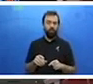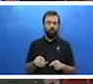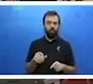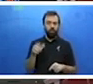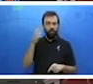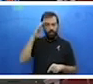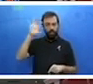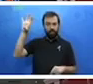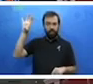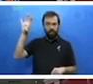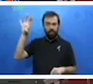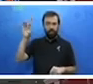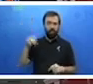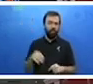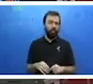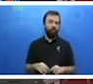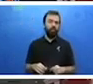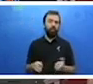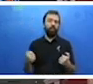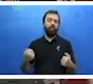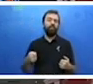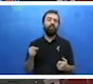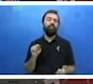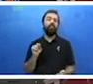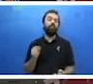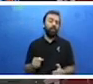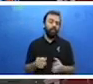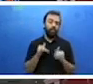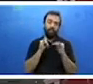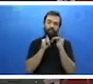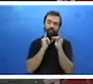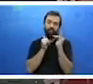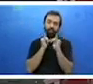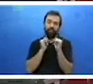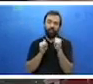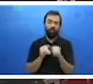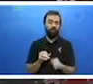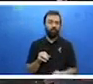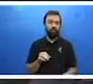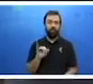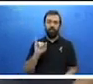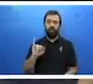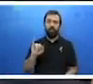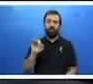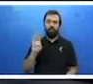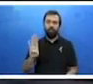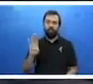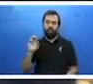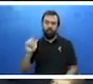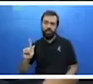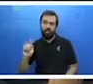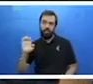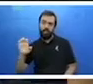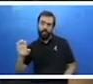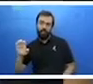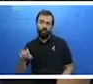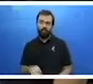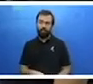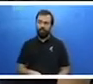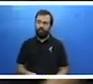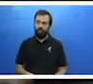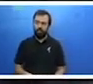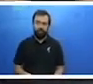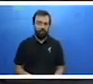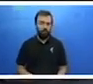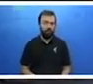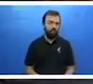decidir? Ele precisa dos dados do IBGE. E esse nós temos na apostila. Esse texto de